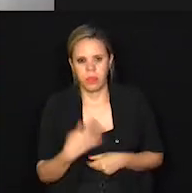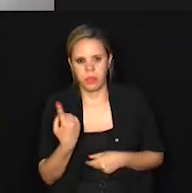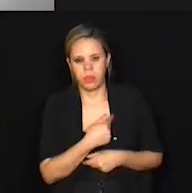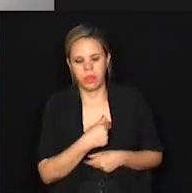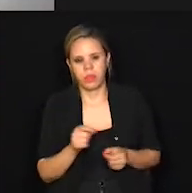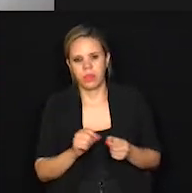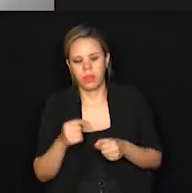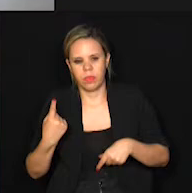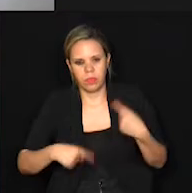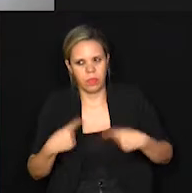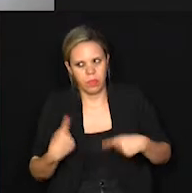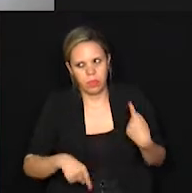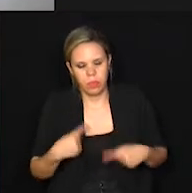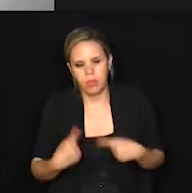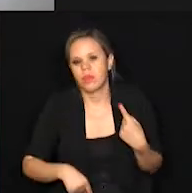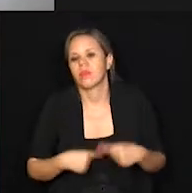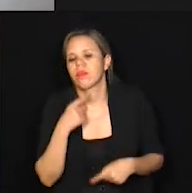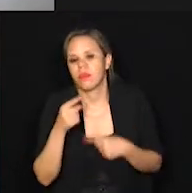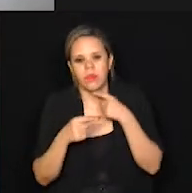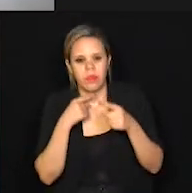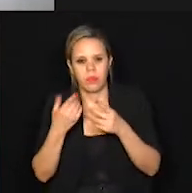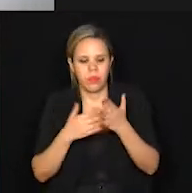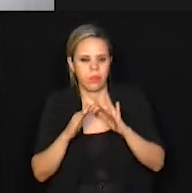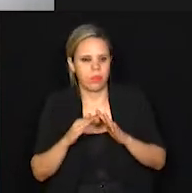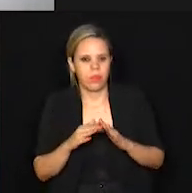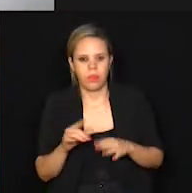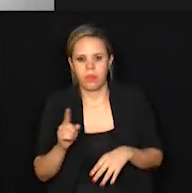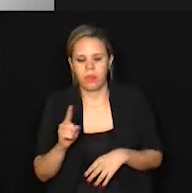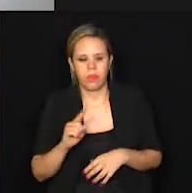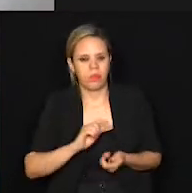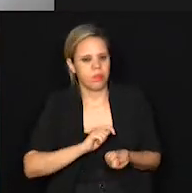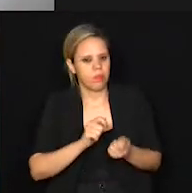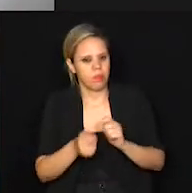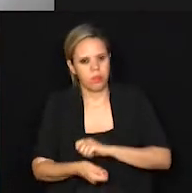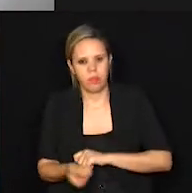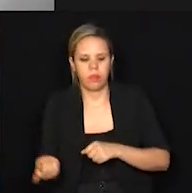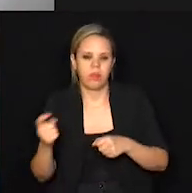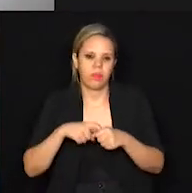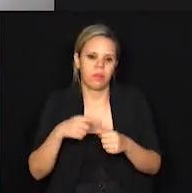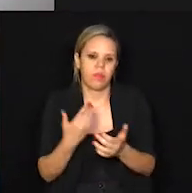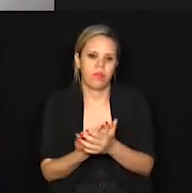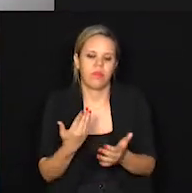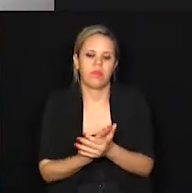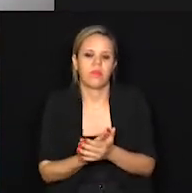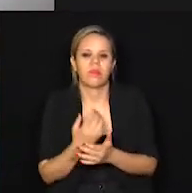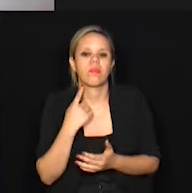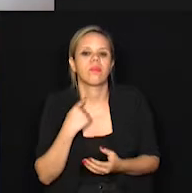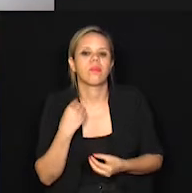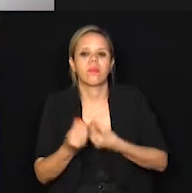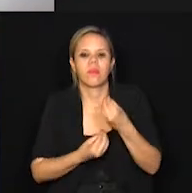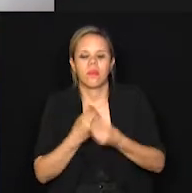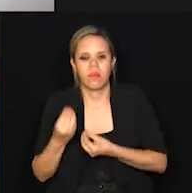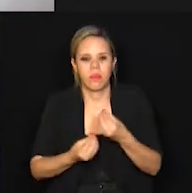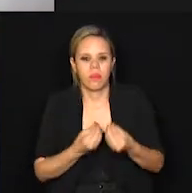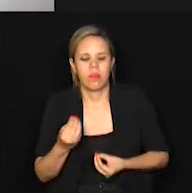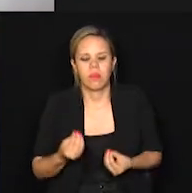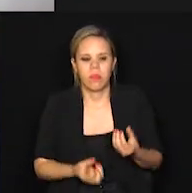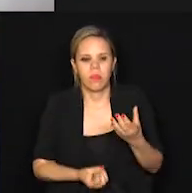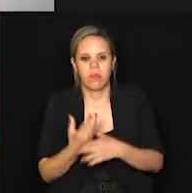assim, debatendo, as questões das escolas não são adequadas para o retorno às aulas. Como que se dará isso